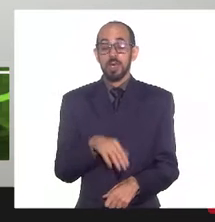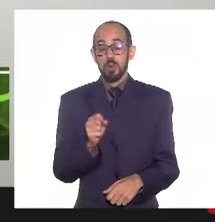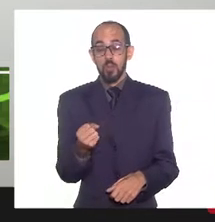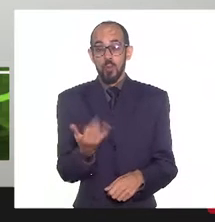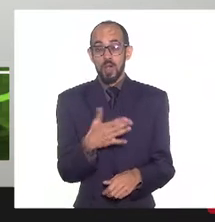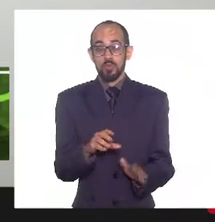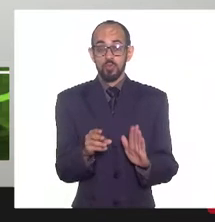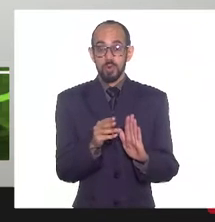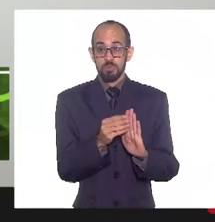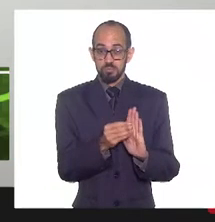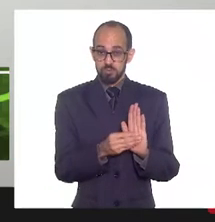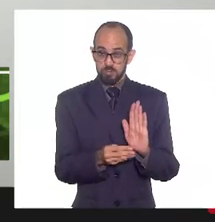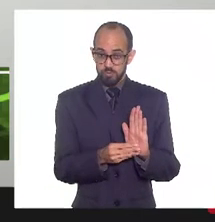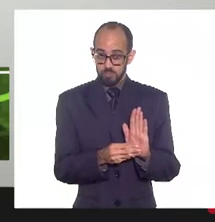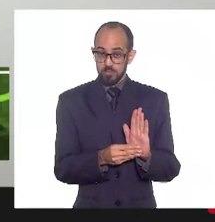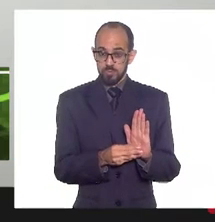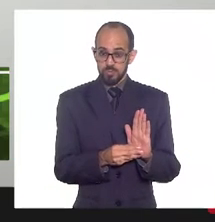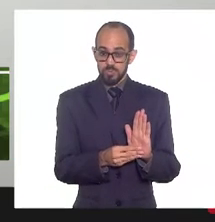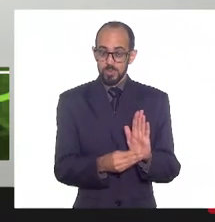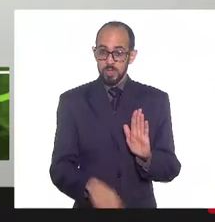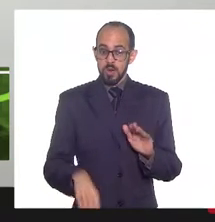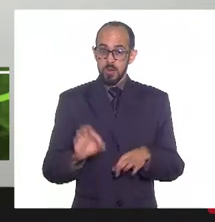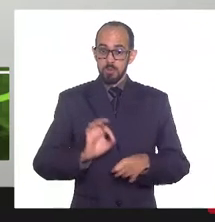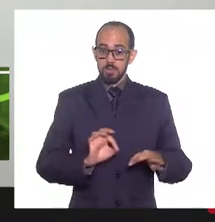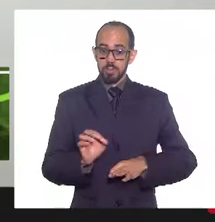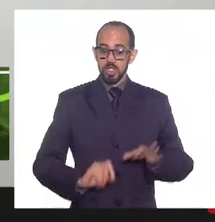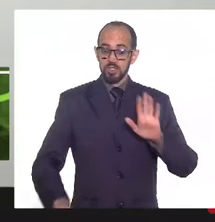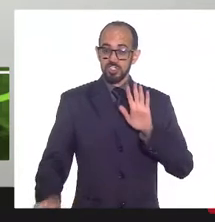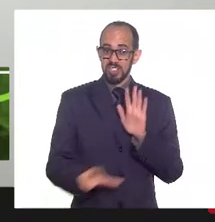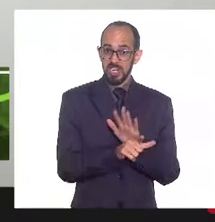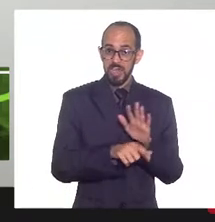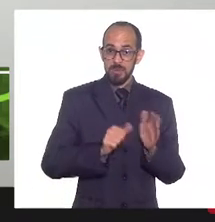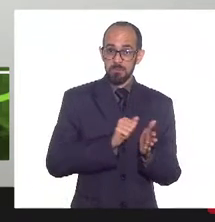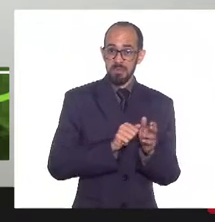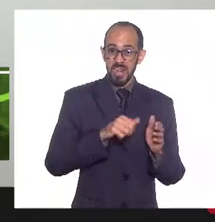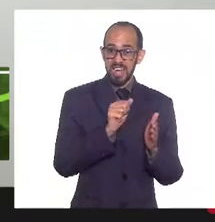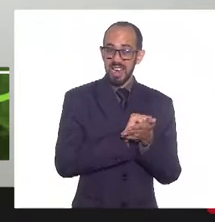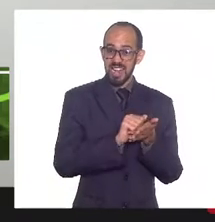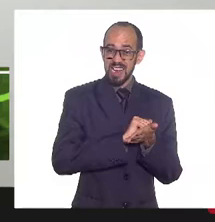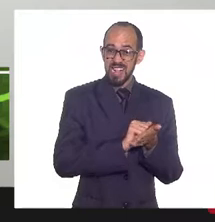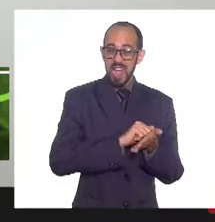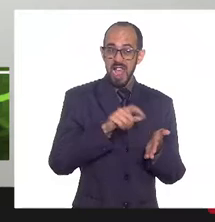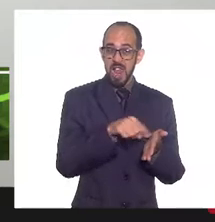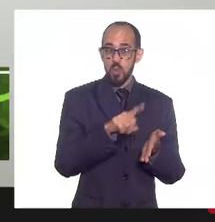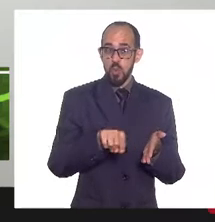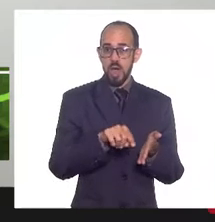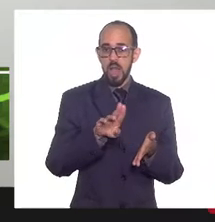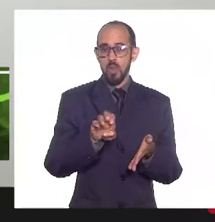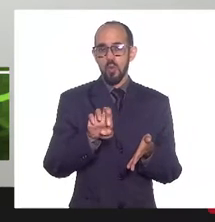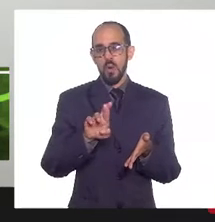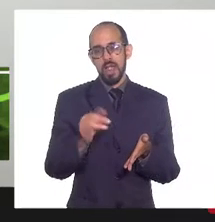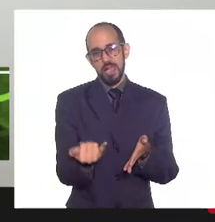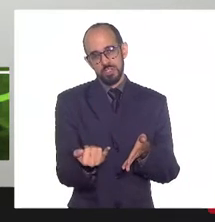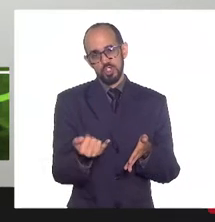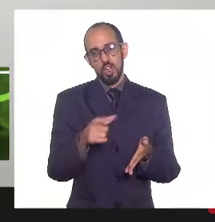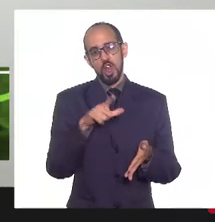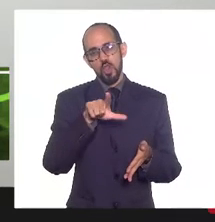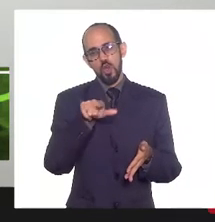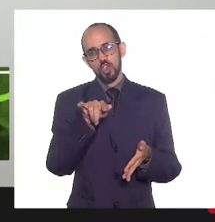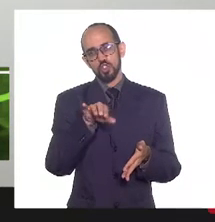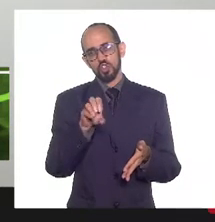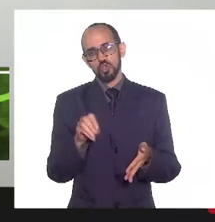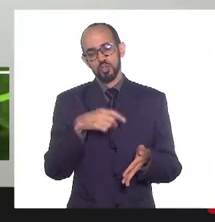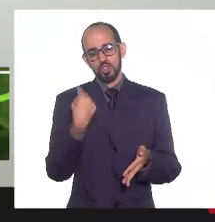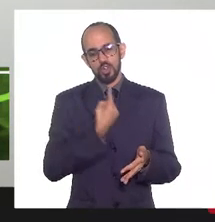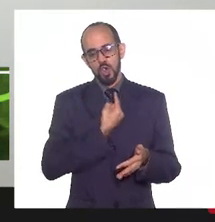aquele projeto de lei estapafurde sobre a extinção da UERJ evidentemente que nós nos colocamos aqui é deputado Dani